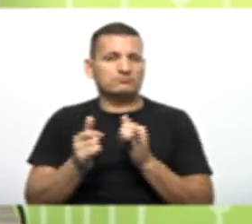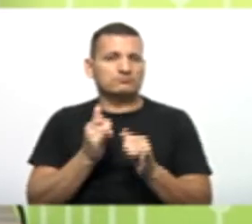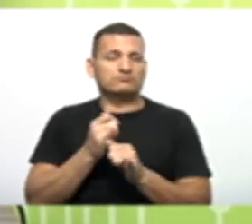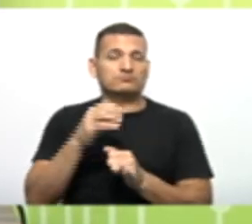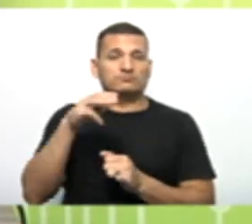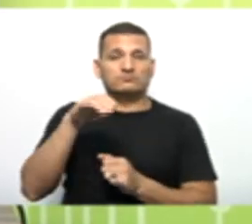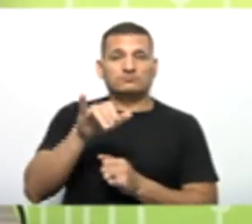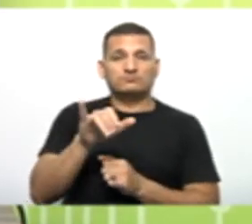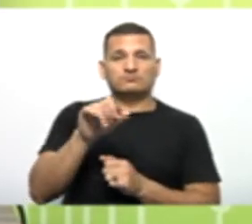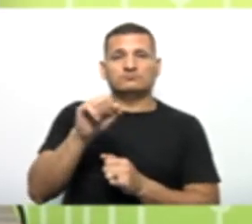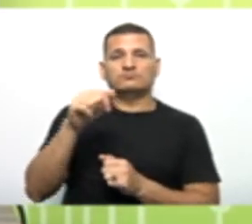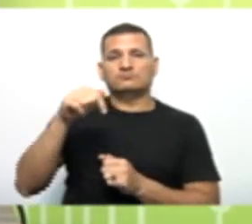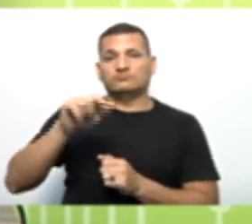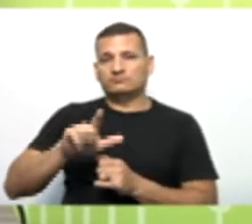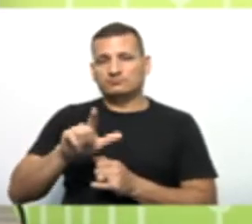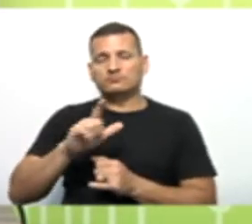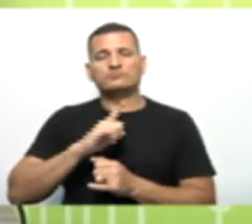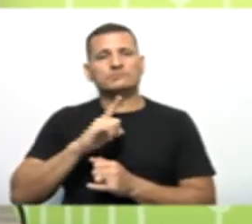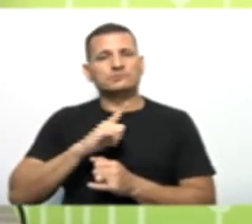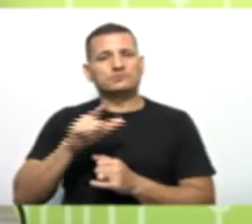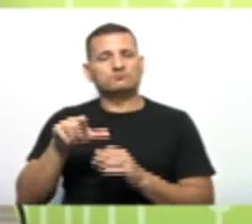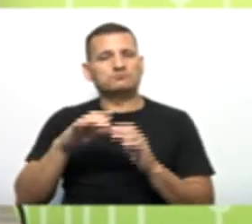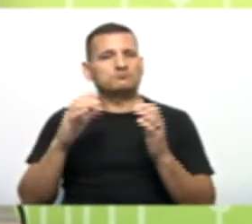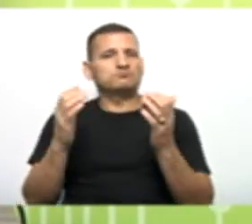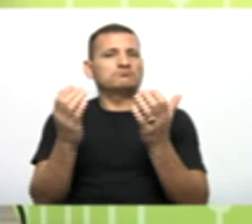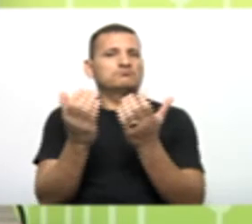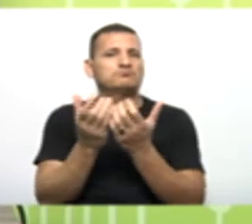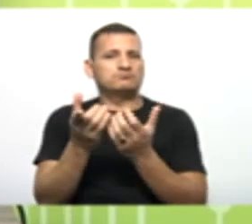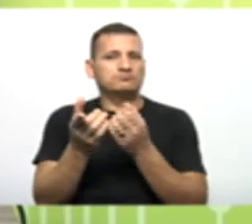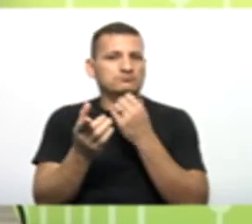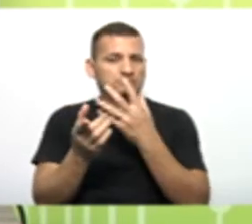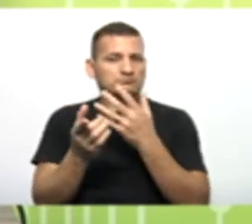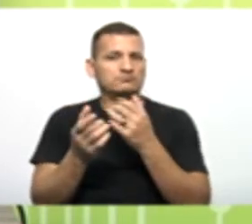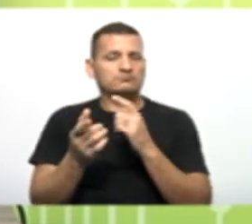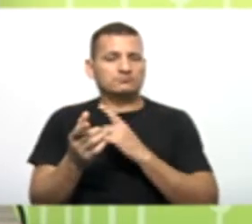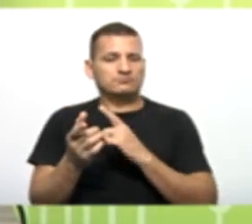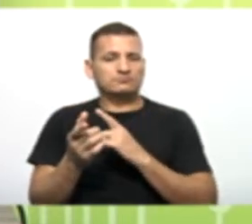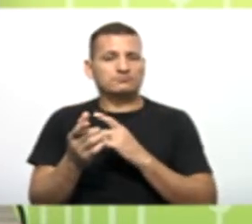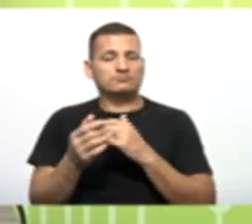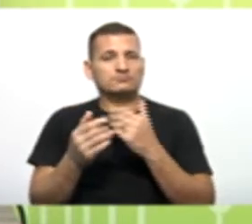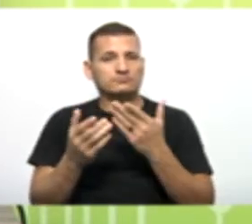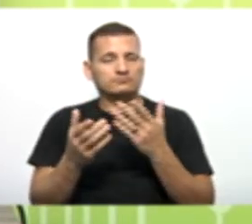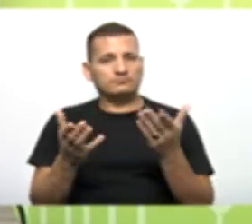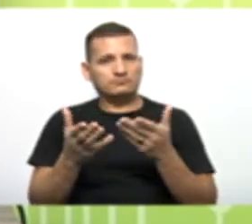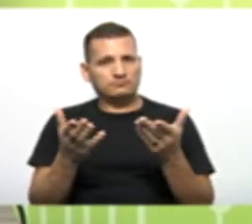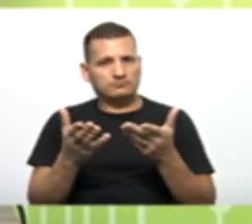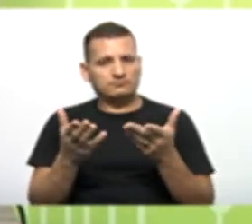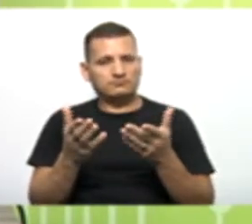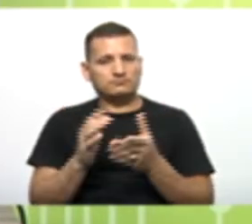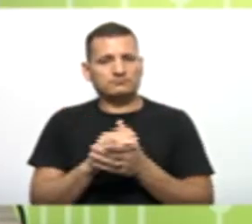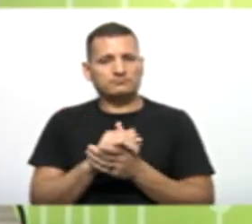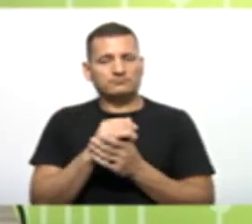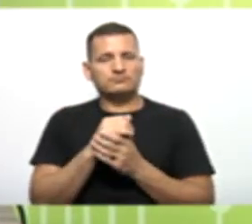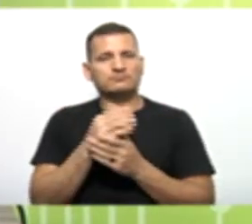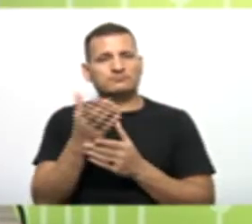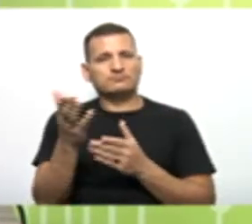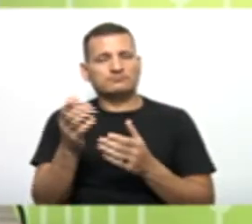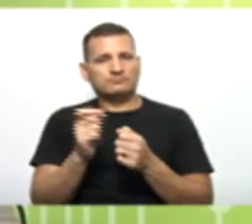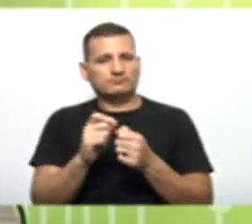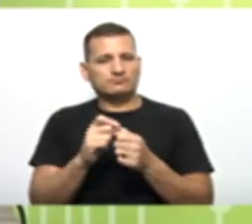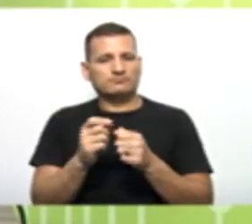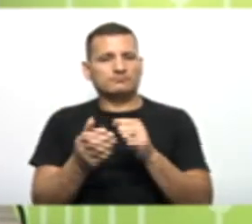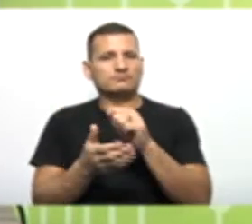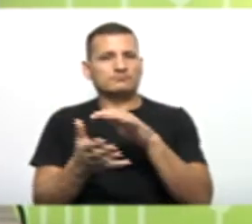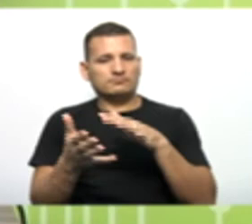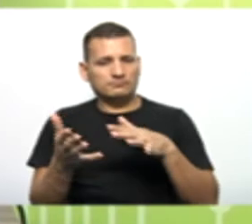uma comunidade muito grande, muito boa para você trabalhar. Então, pessoal, fiquem aí com a nossa atividade,